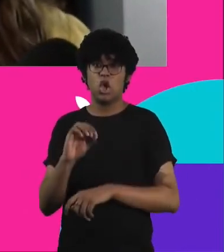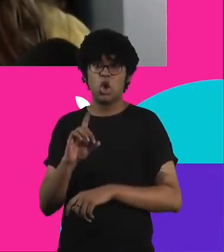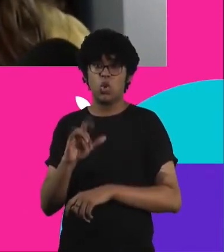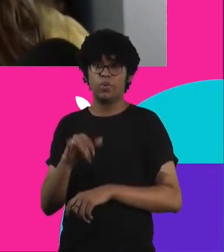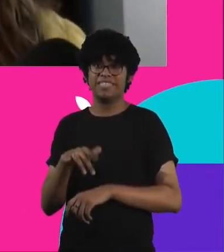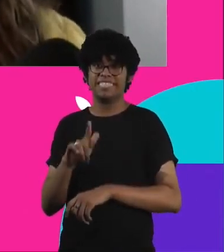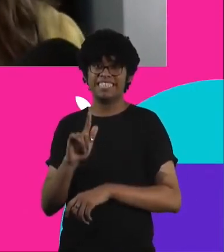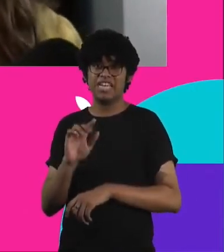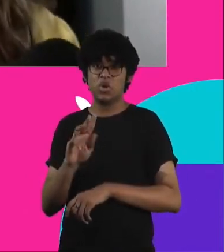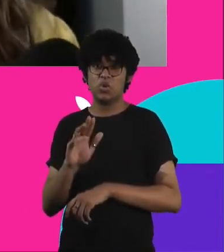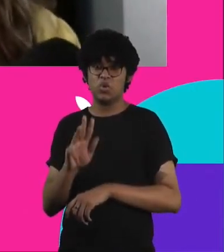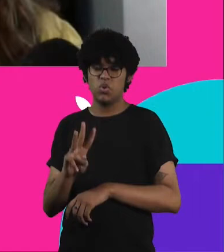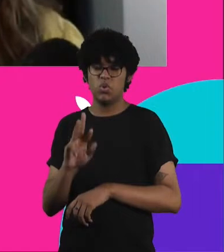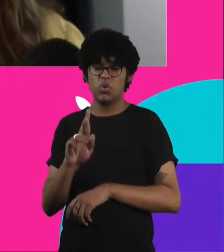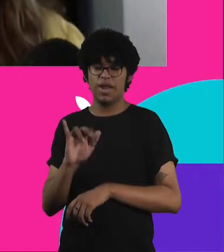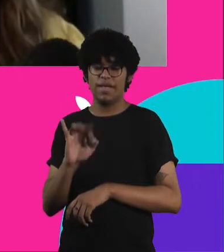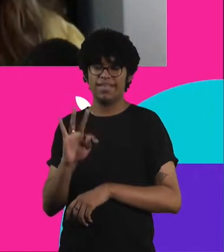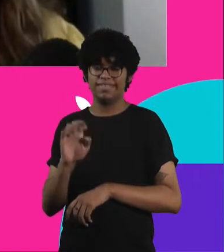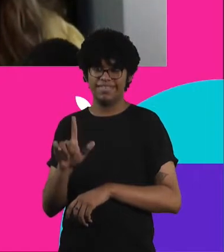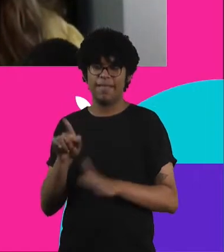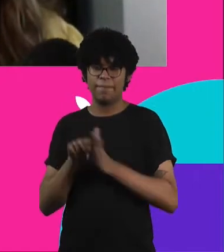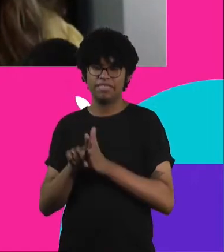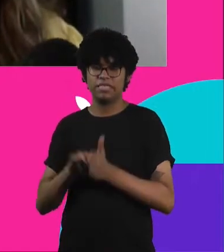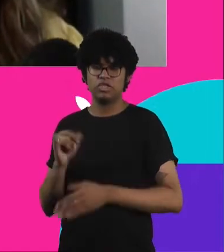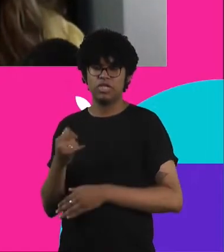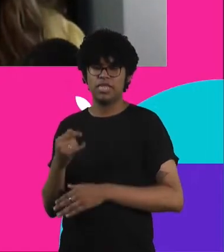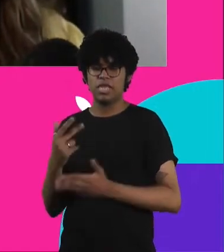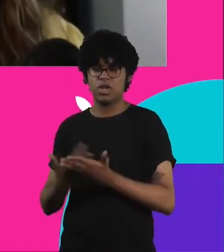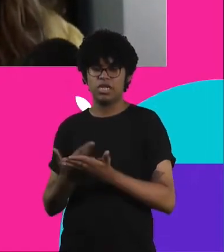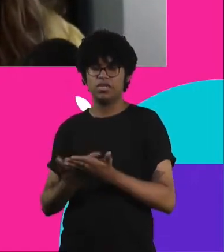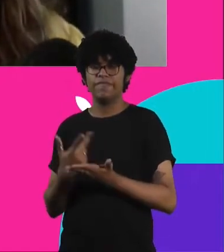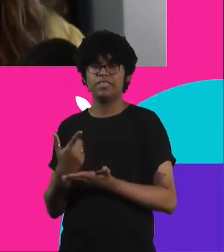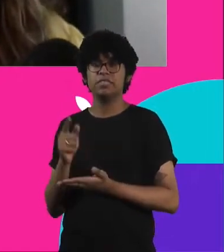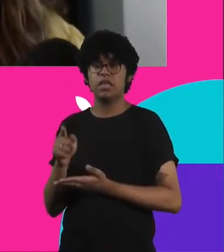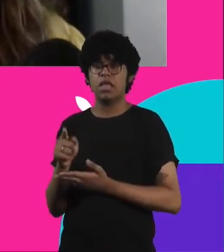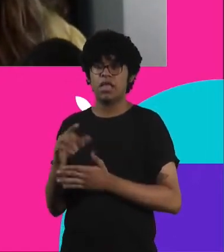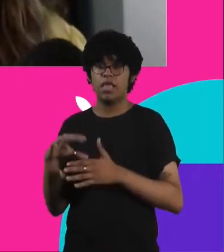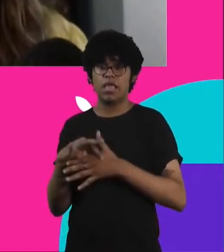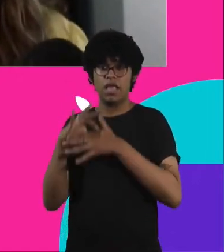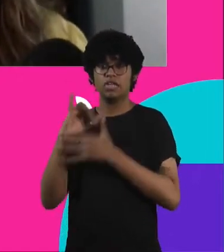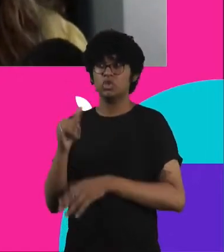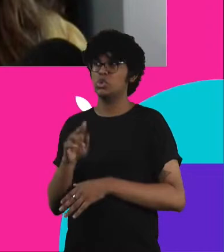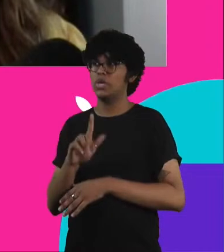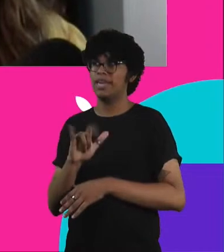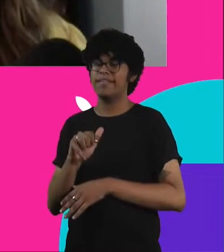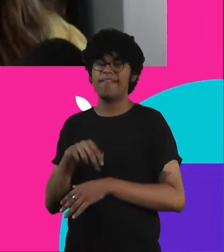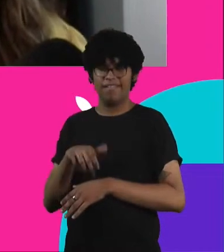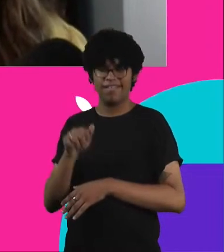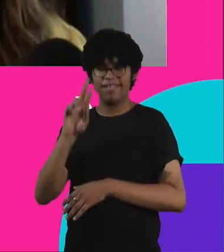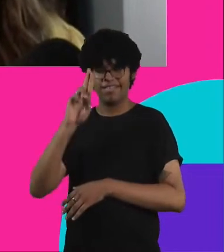uma pesquisa recente de janeiro, que foi encabeçada pela nossa diretora querida Joana Varon e pela